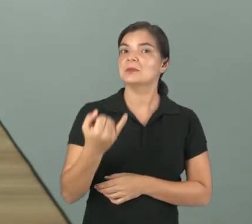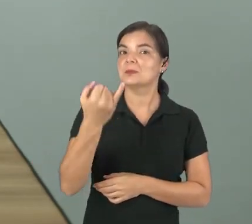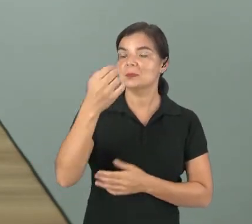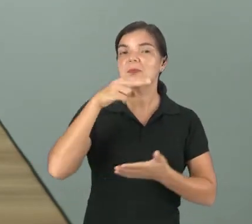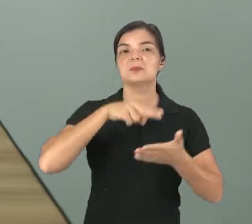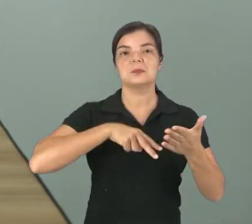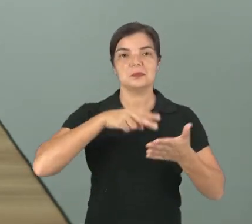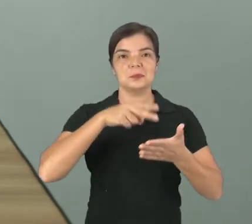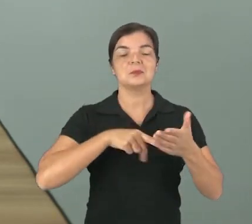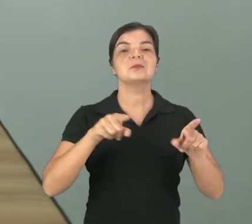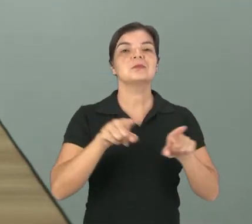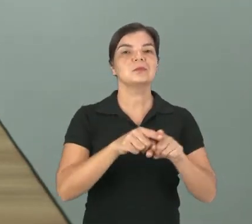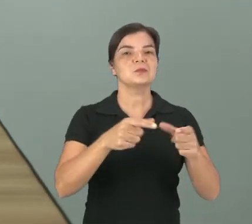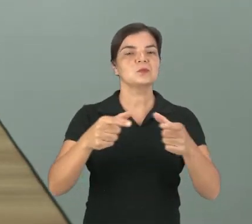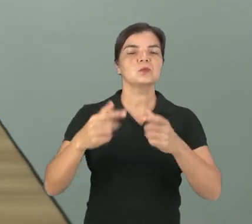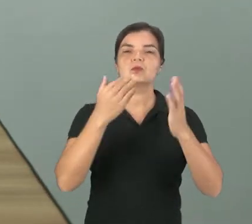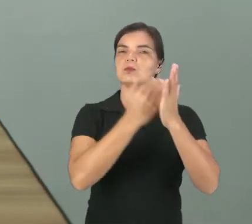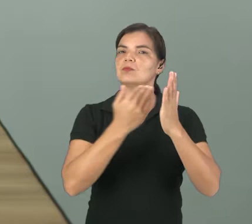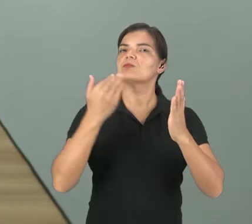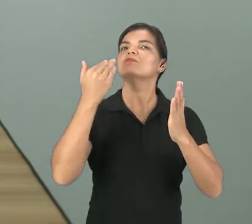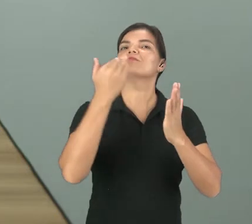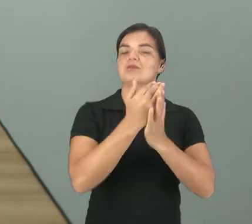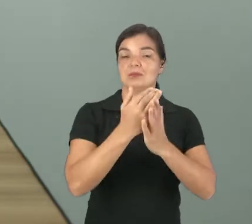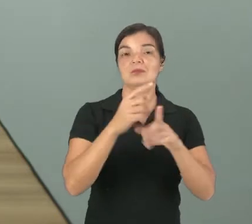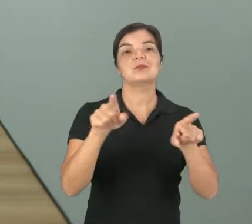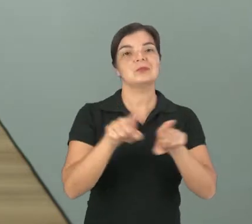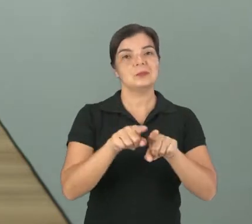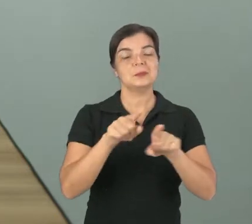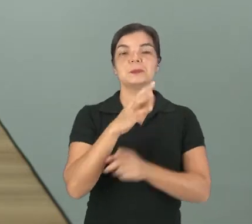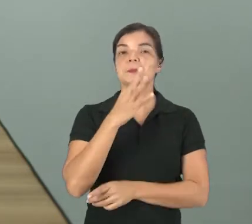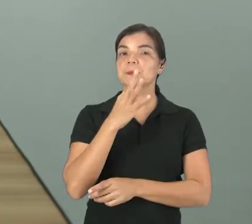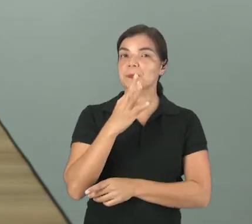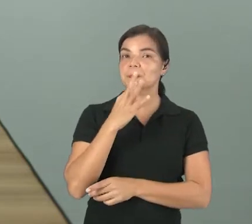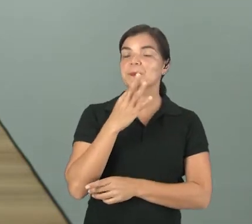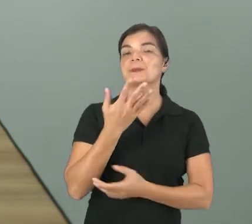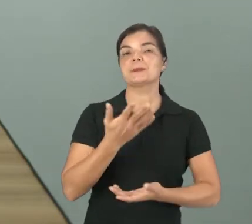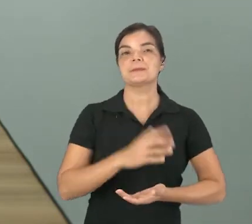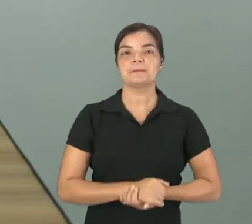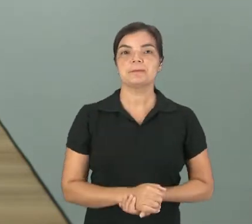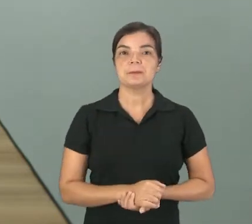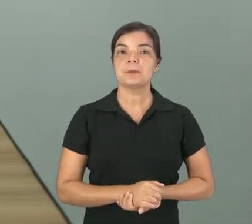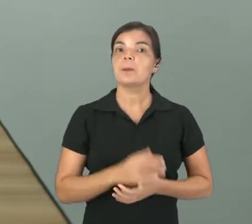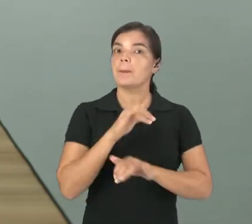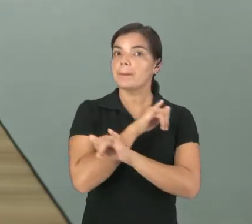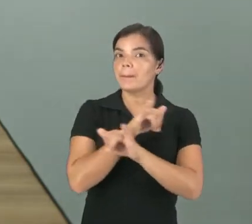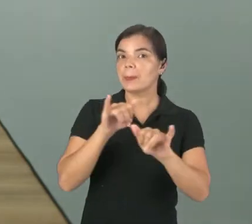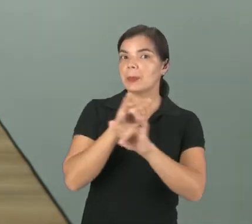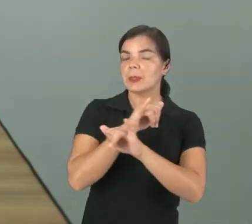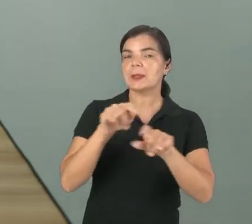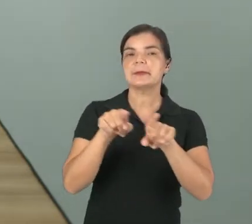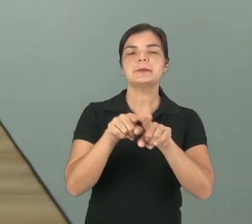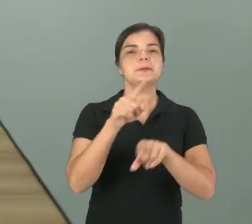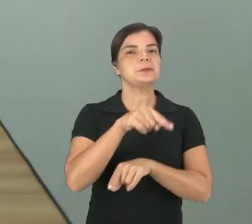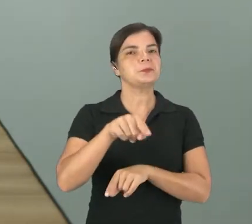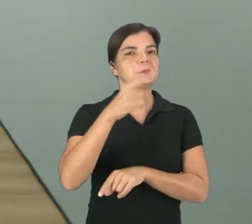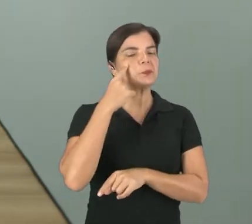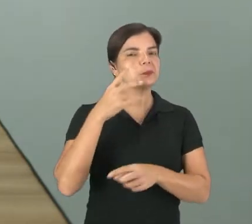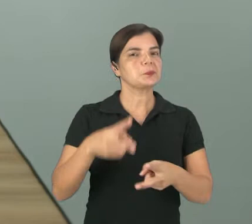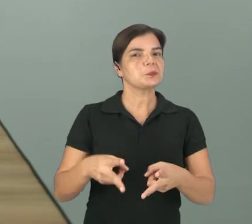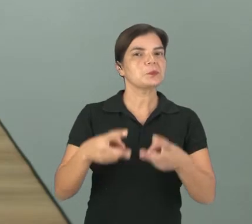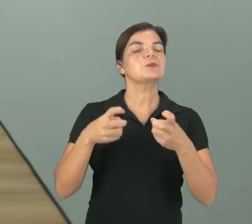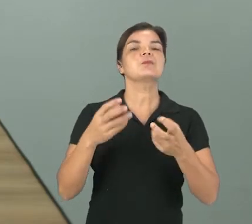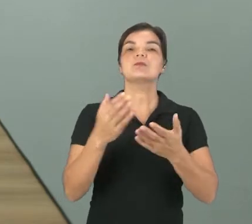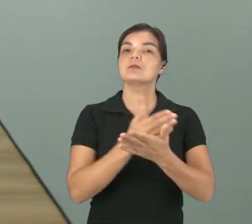ler. Ler te leva a lugares mais altos, além de te trazer conhecimento também. E nessa propaganda, você consegue